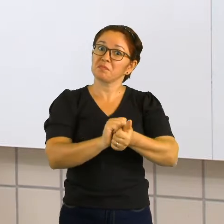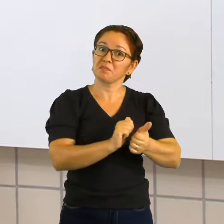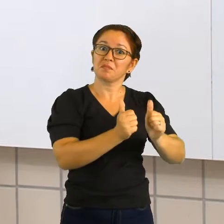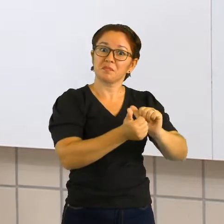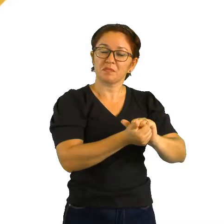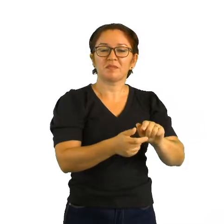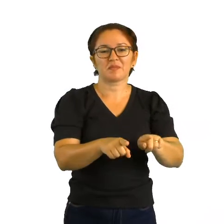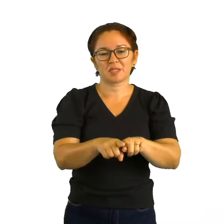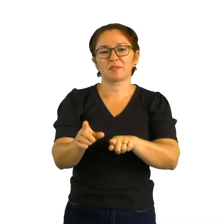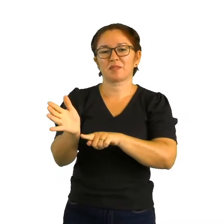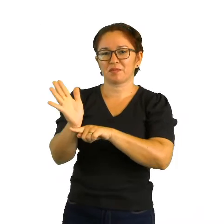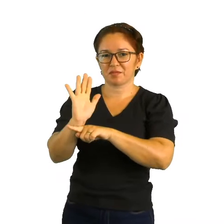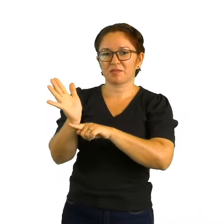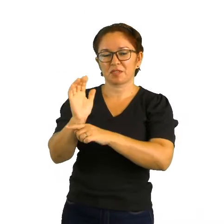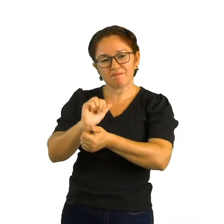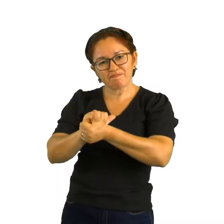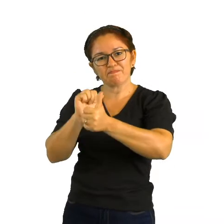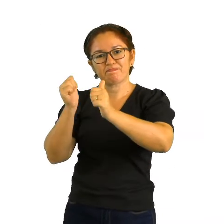Vamos acompanhar a leitura.